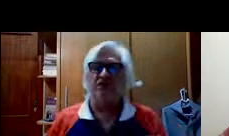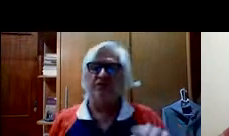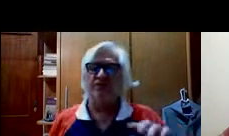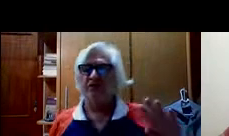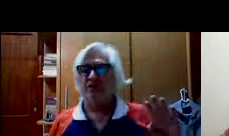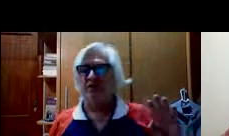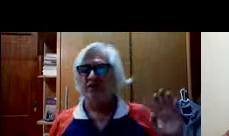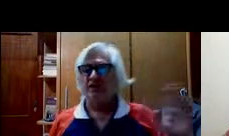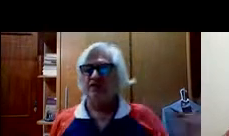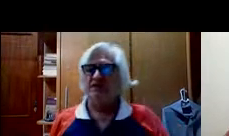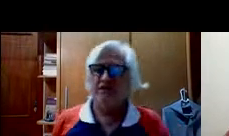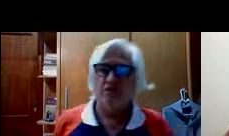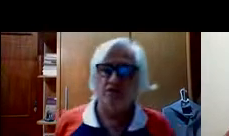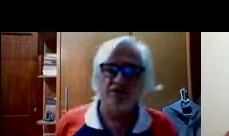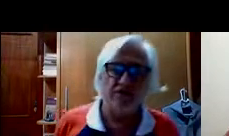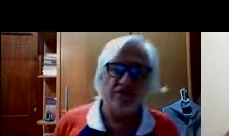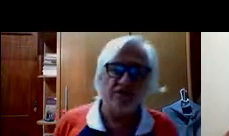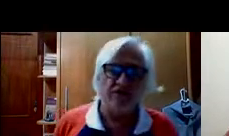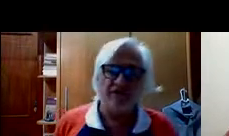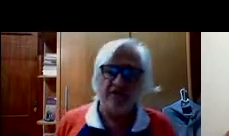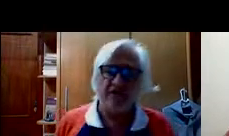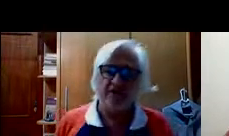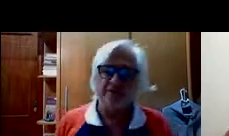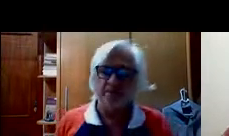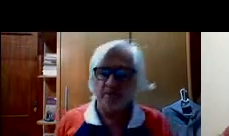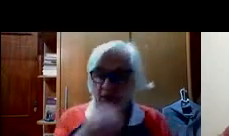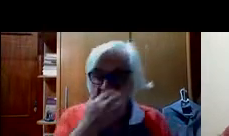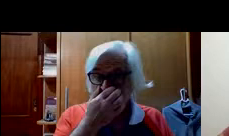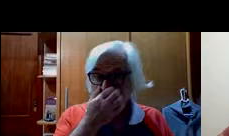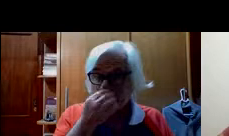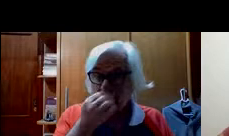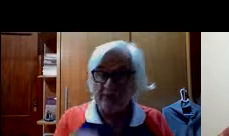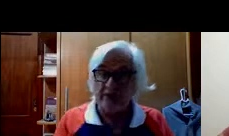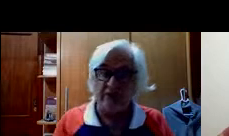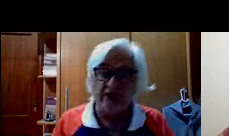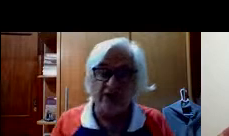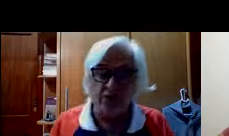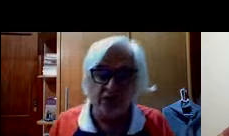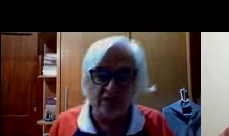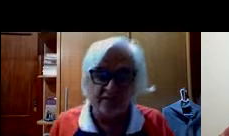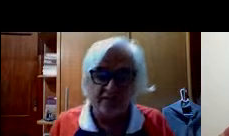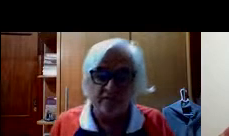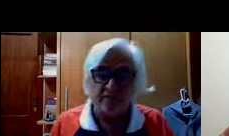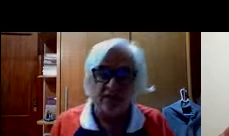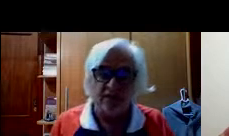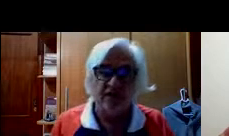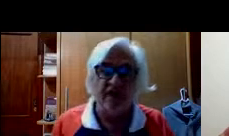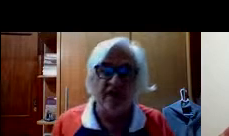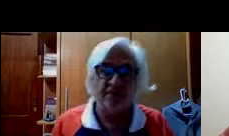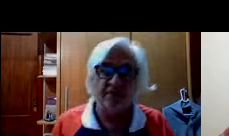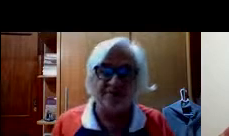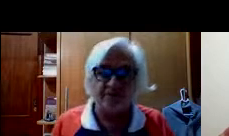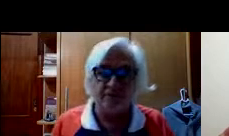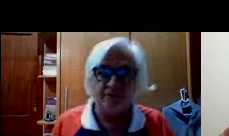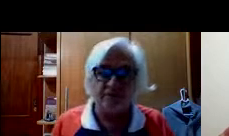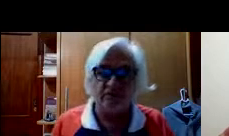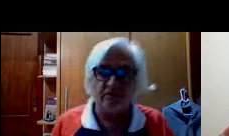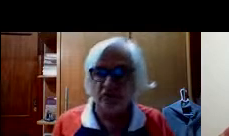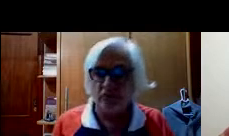à corrosão. Resistência à corrosão, a gente vai falar em Tecnologia Mecânica 2, que